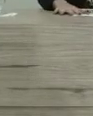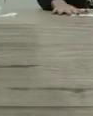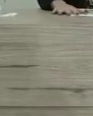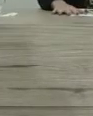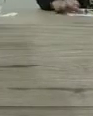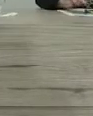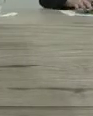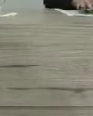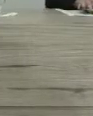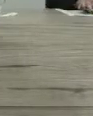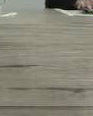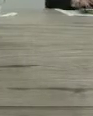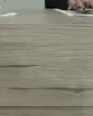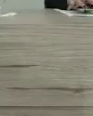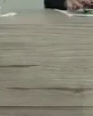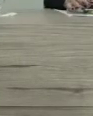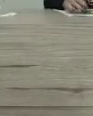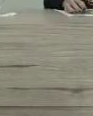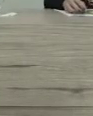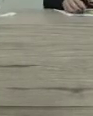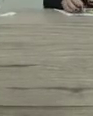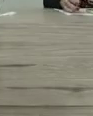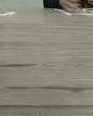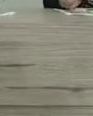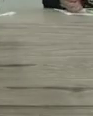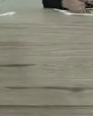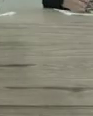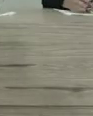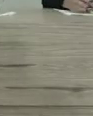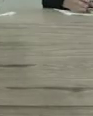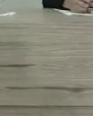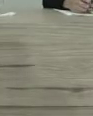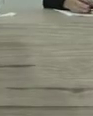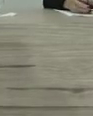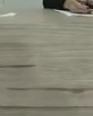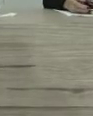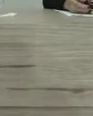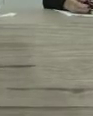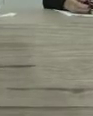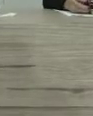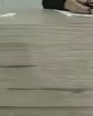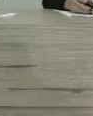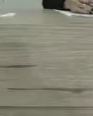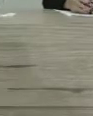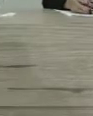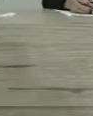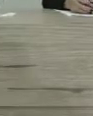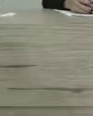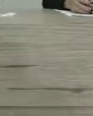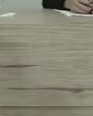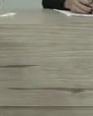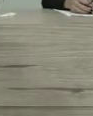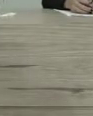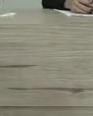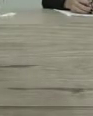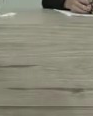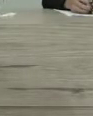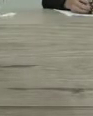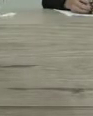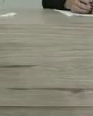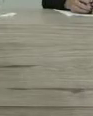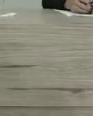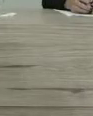sob a proteção de Deus e em nome do povo de Parnamirim, declaro aberta a 57ª sessão